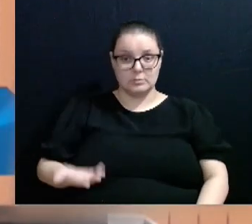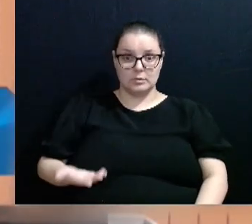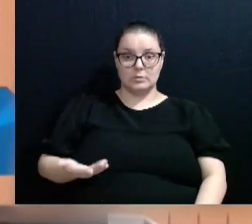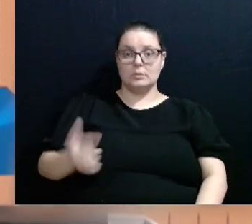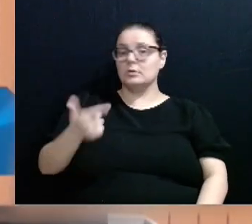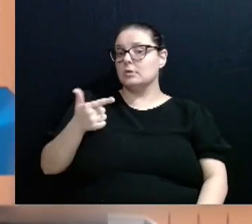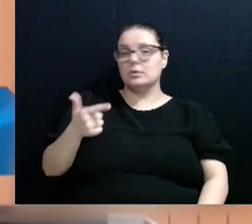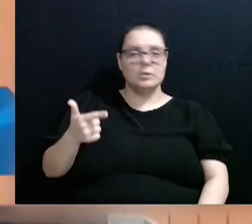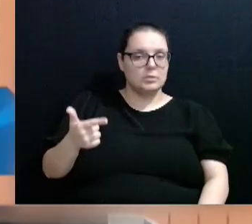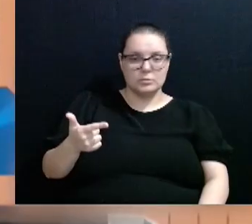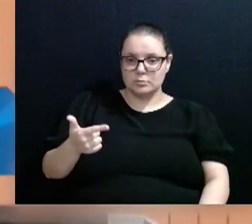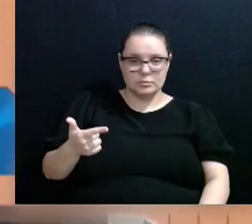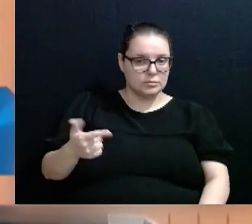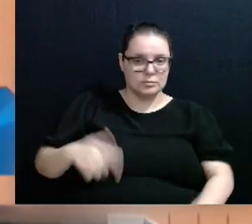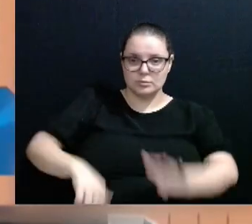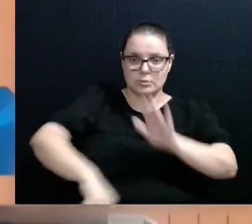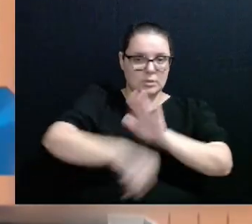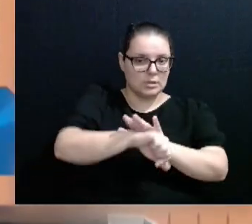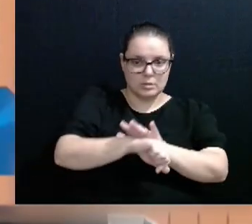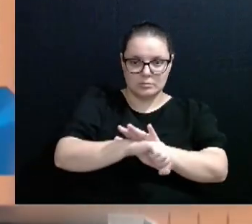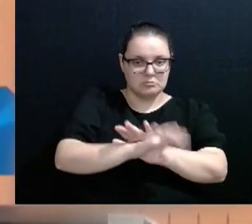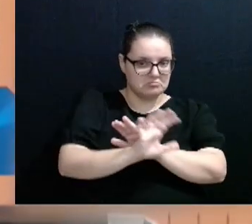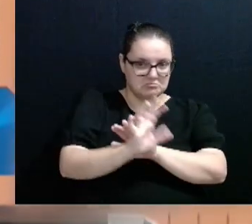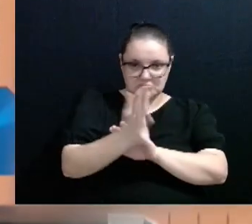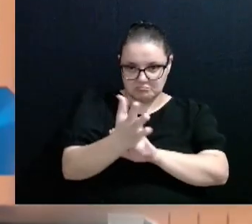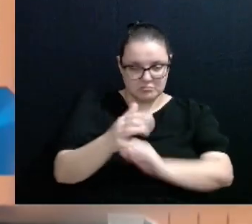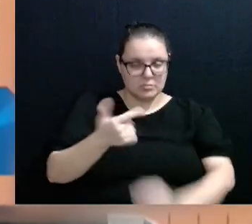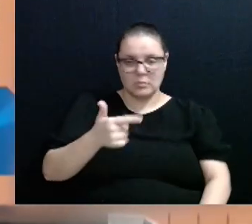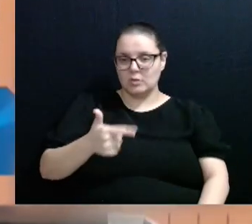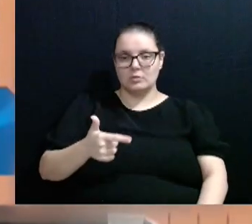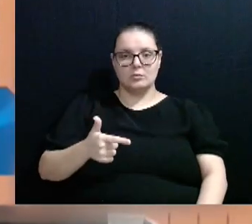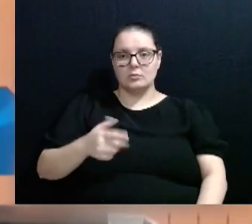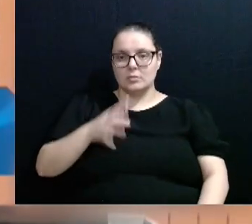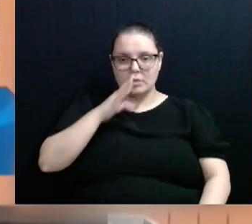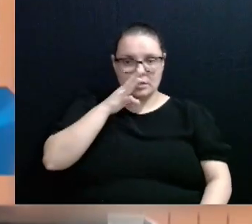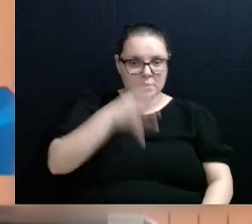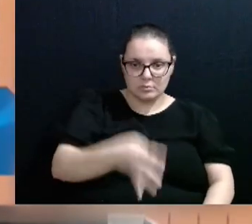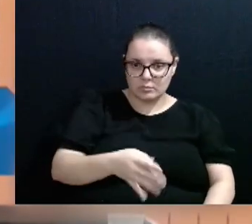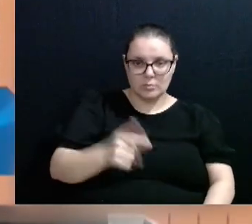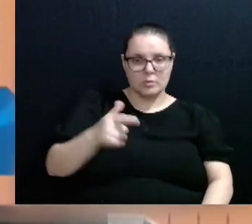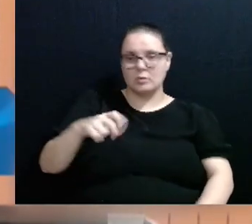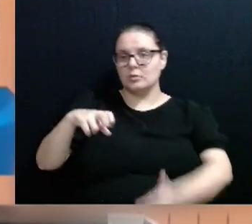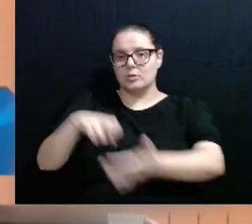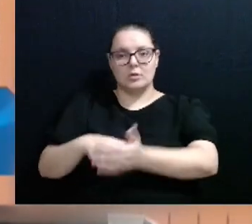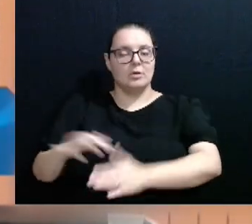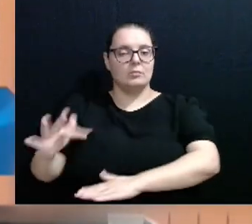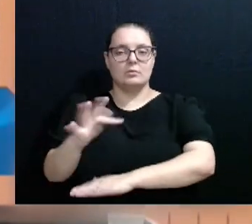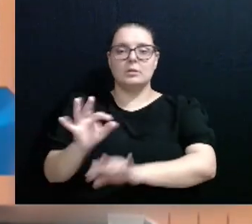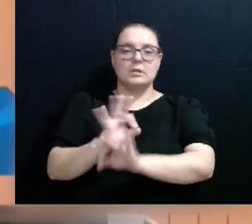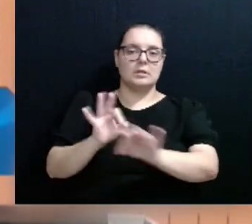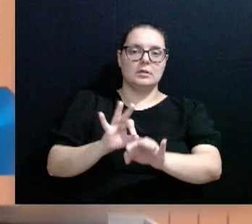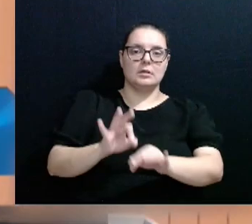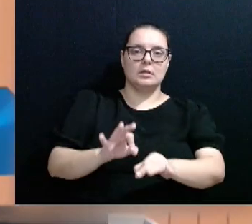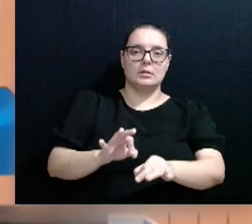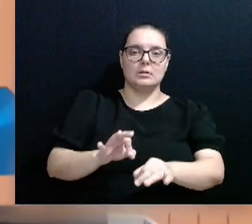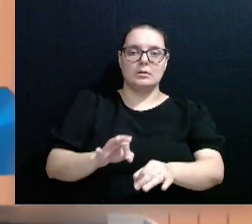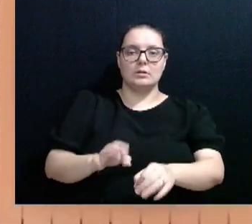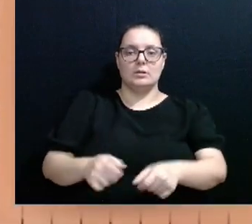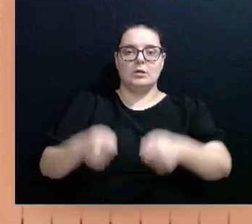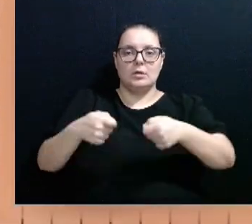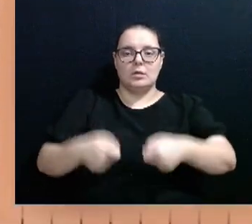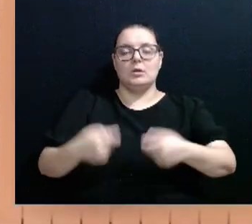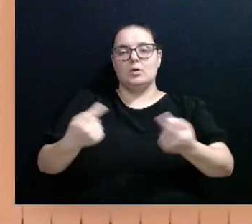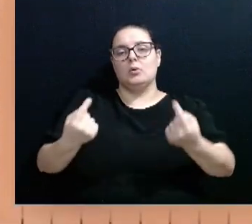de crime, não há condenação, não há acusação formal que pese contra a minha